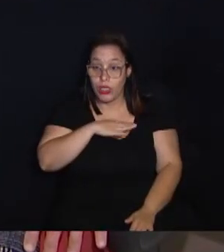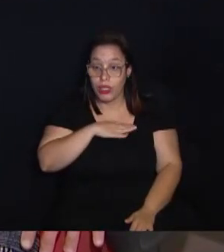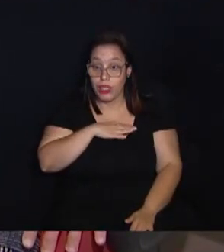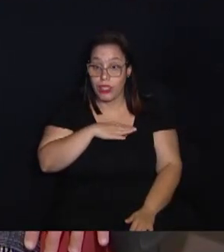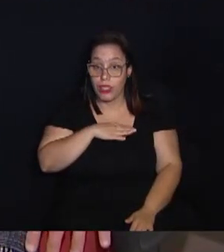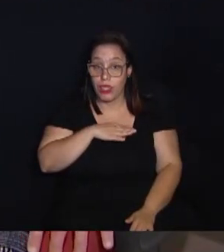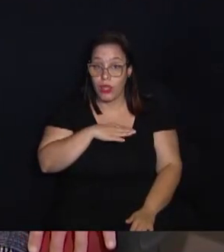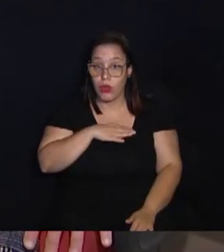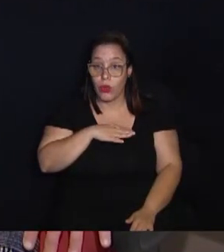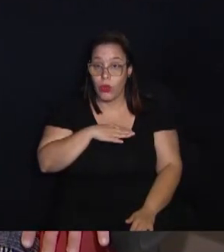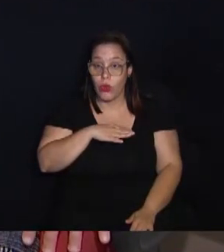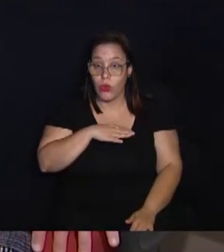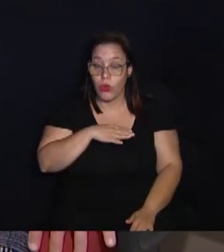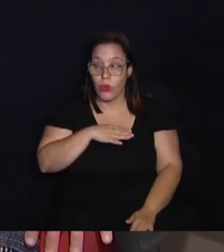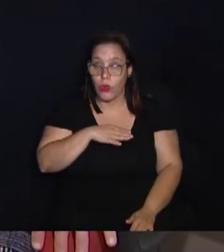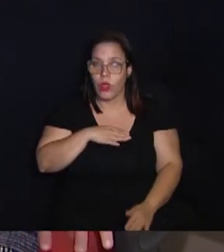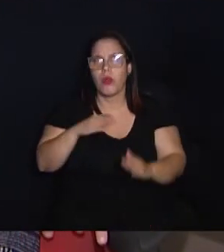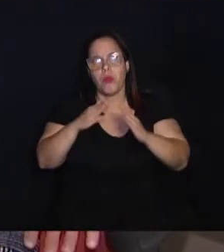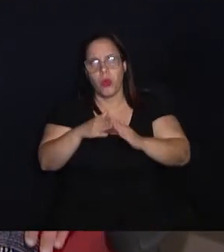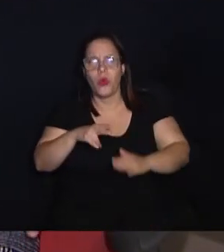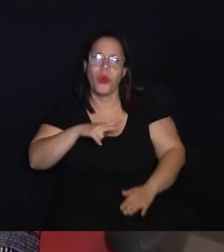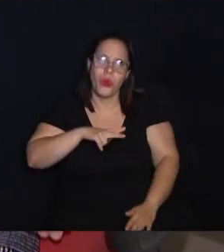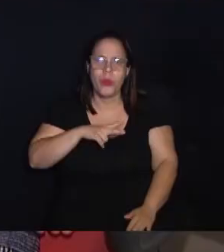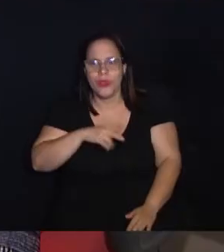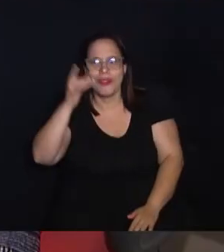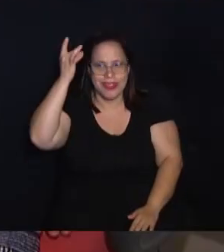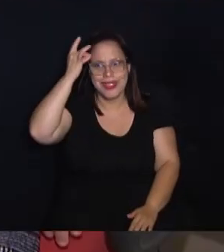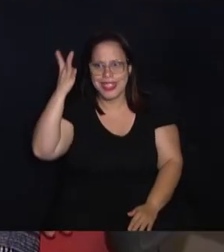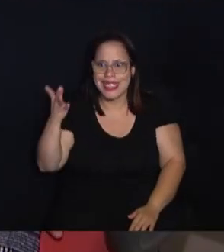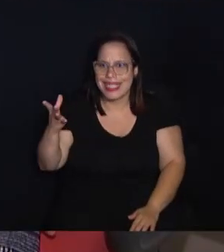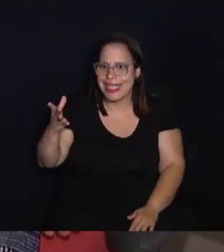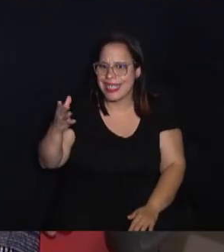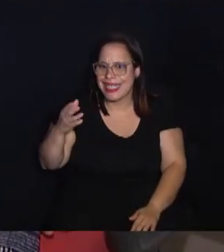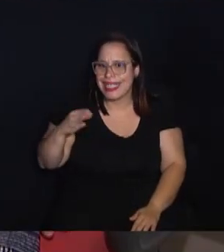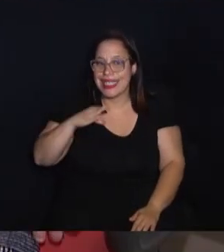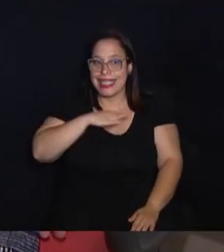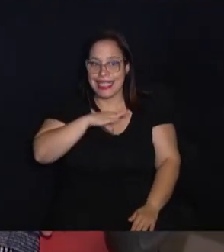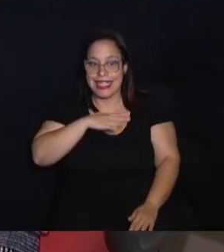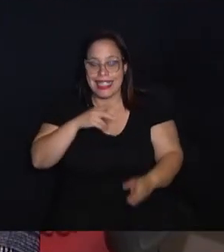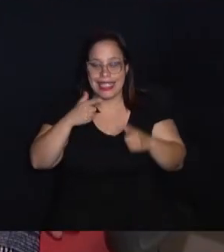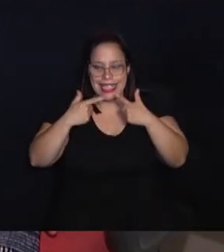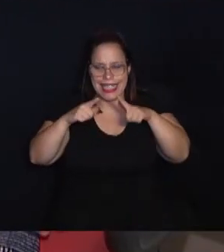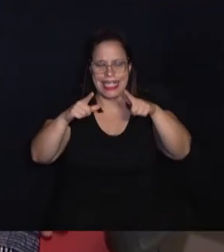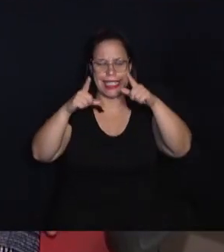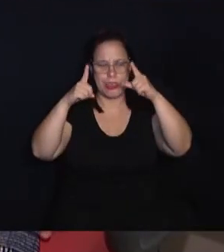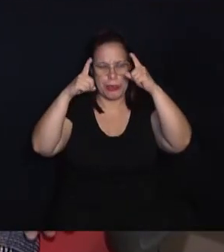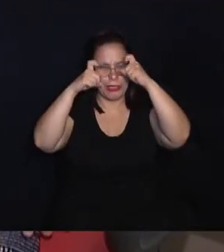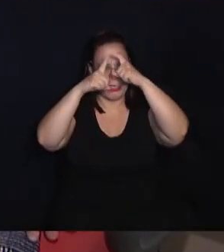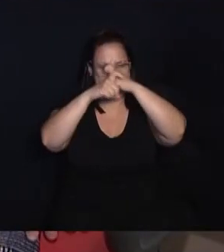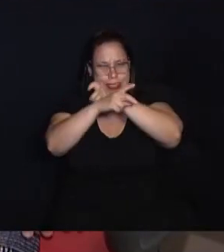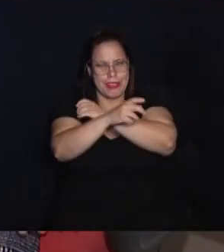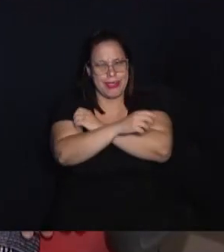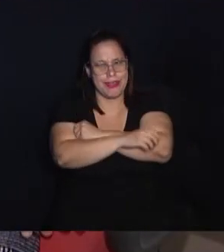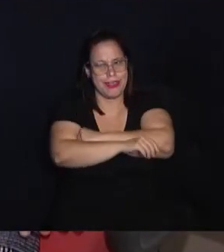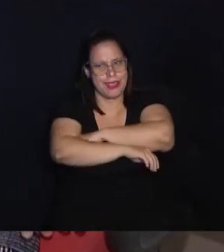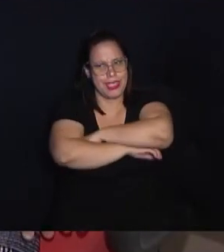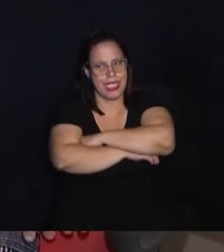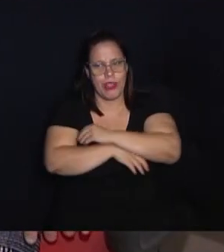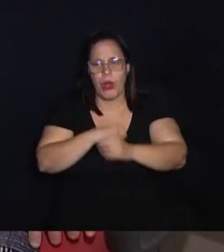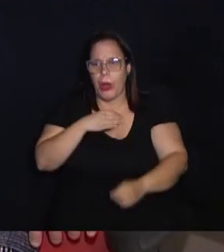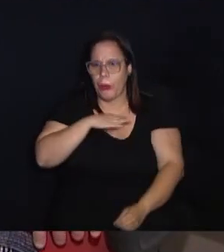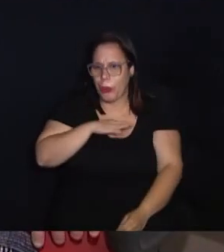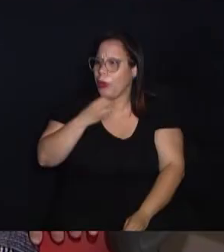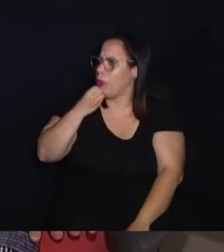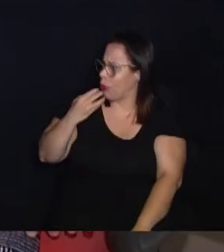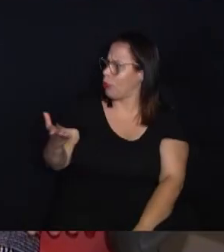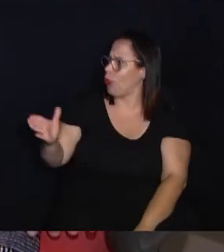morou em Portugal, então deu aquela facilitada, né? Sim, porque português é uma língua muito complicada e você fala um português impecável, né?